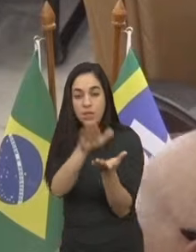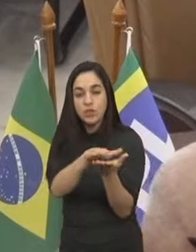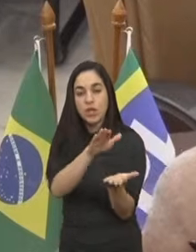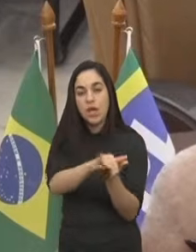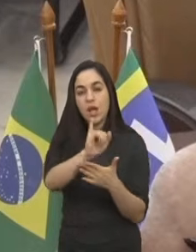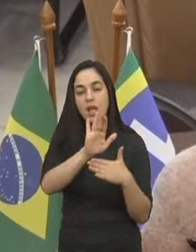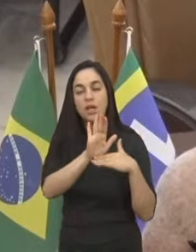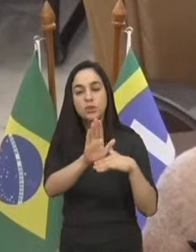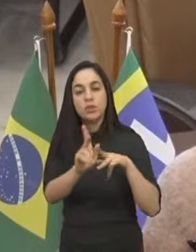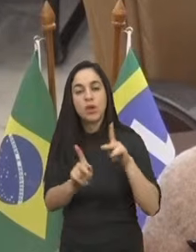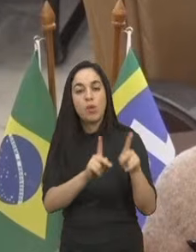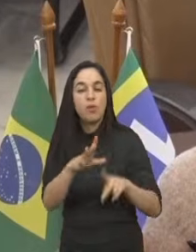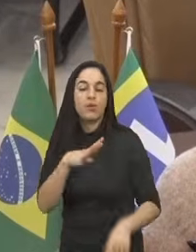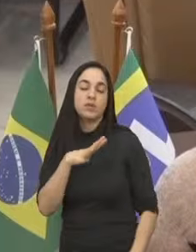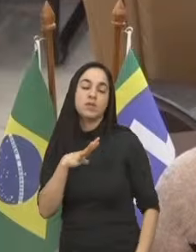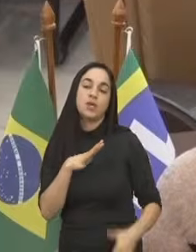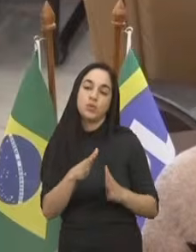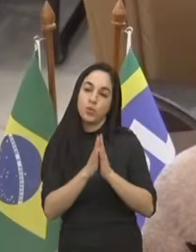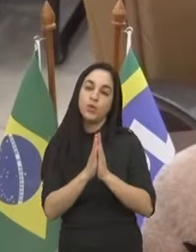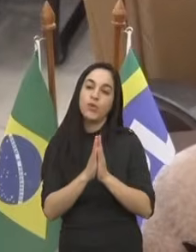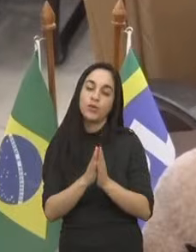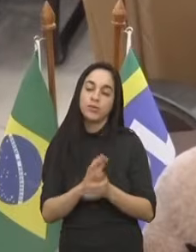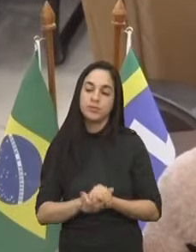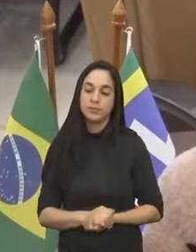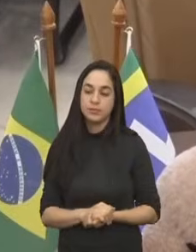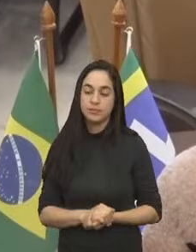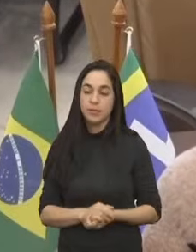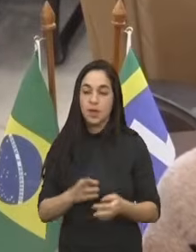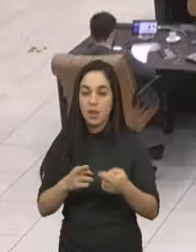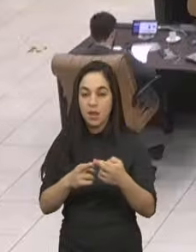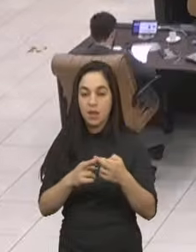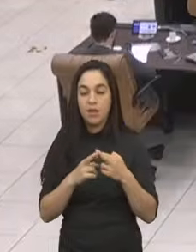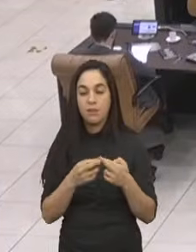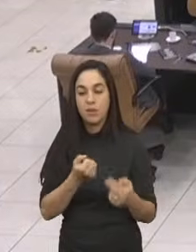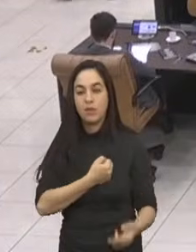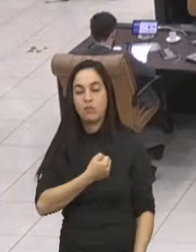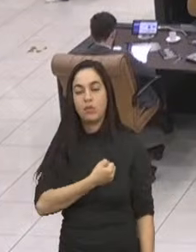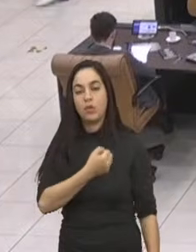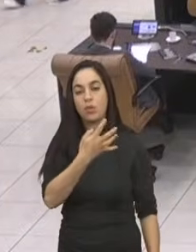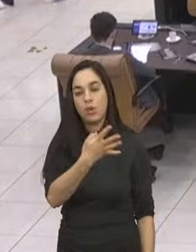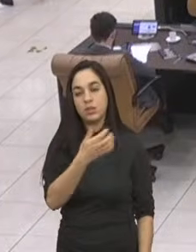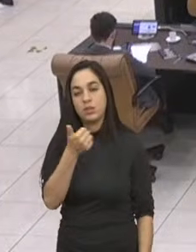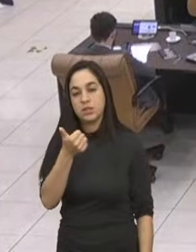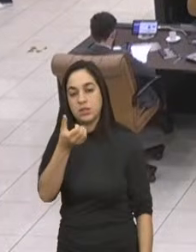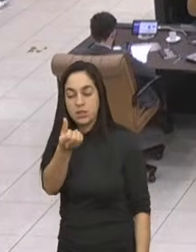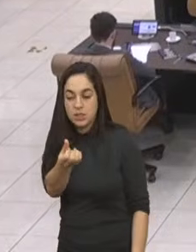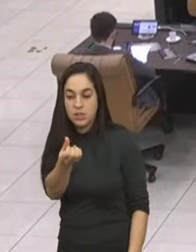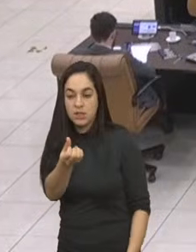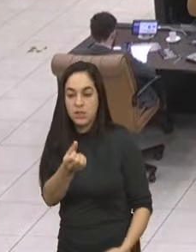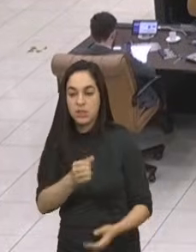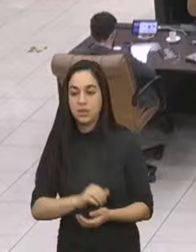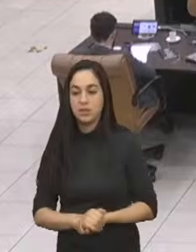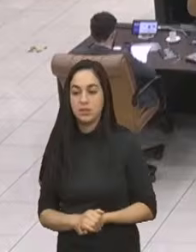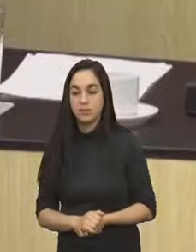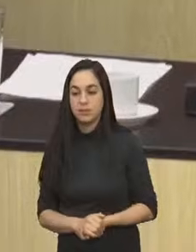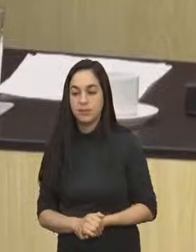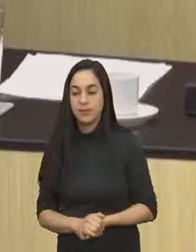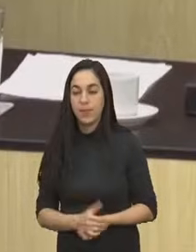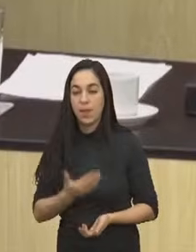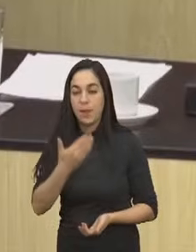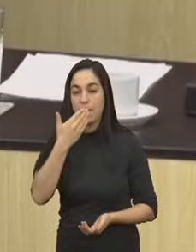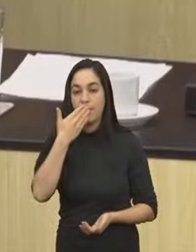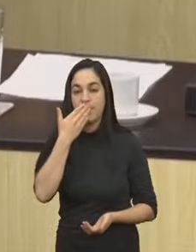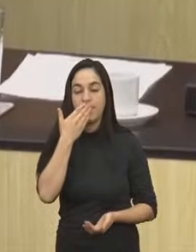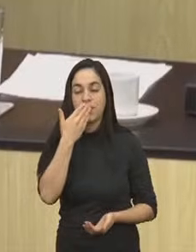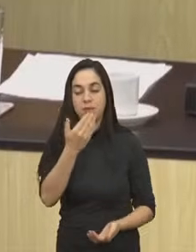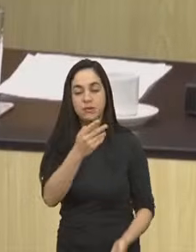povo da nossa cidade. Por favor. Requerimento 416. Requeremos ao